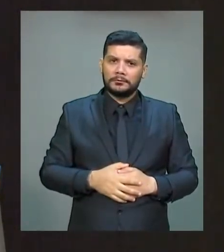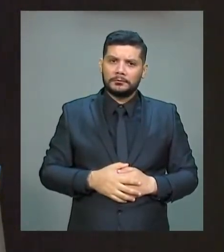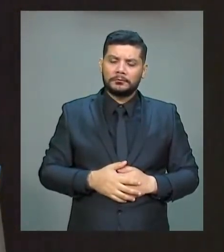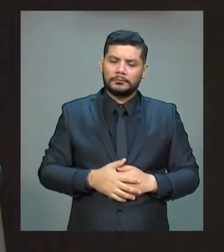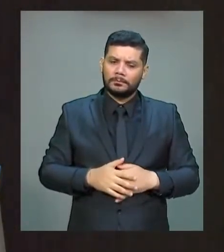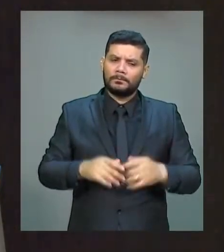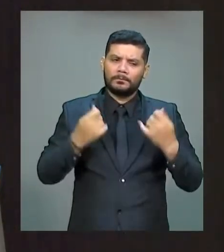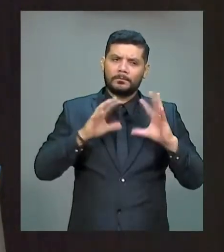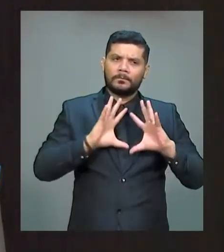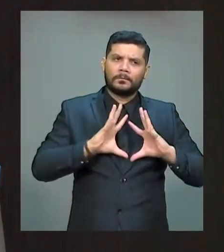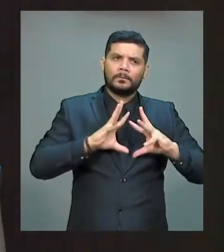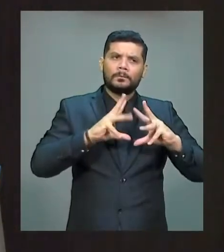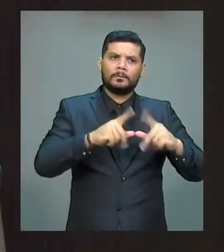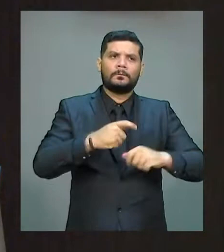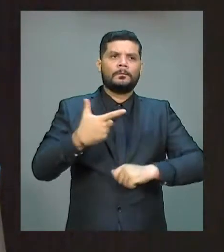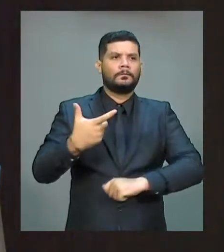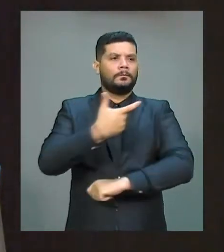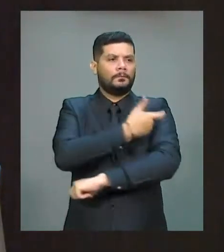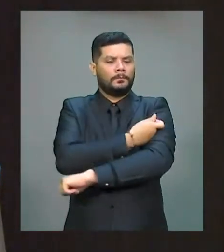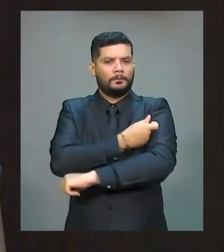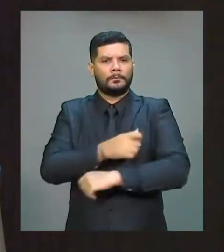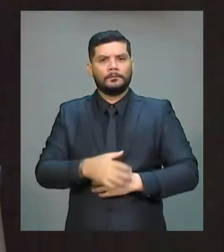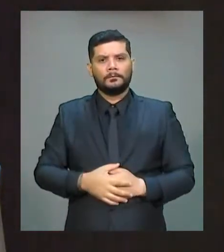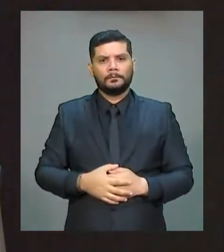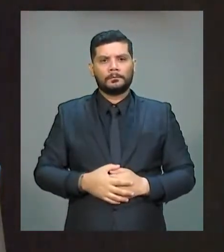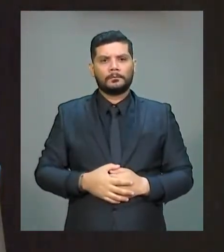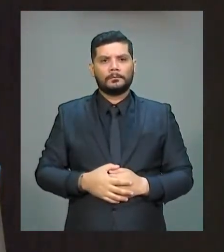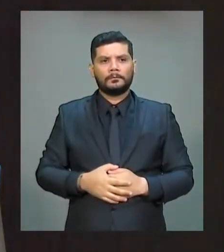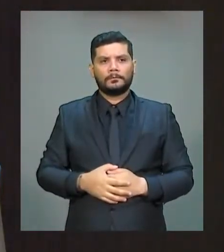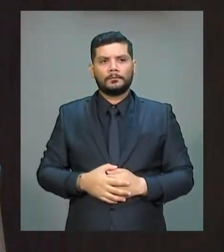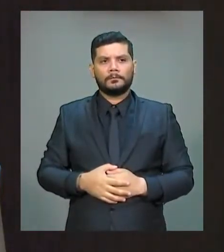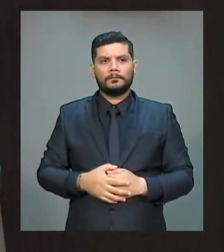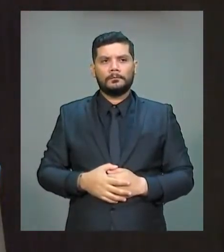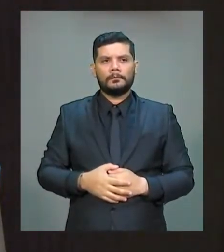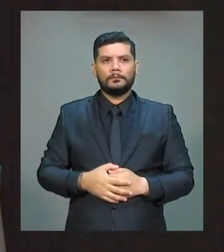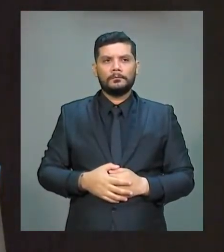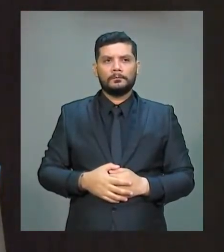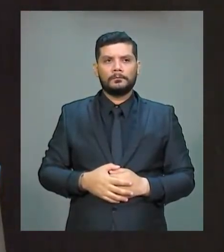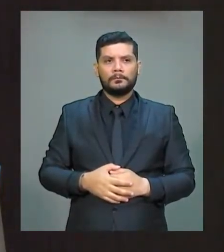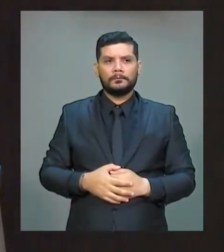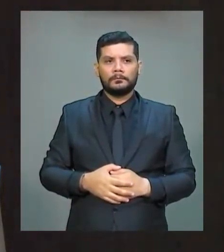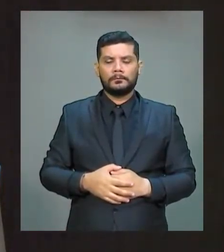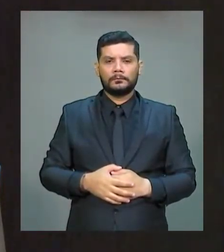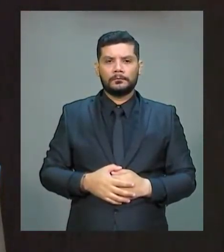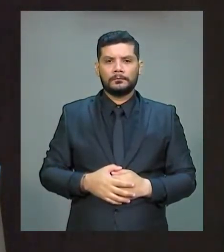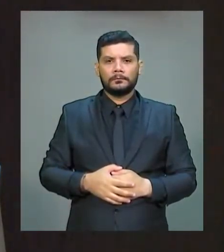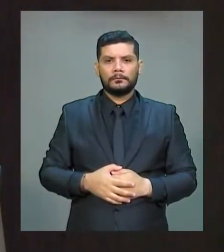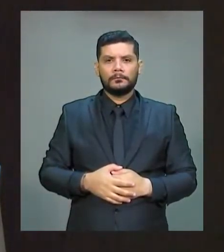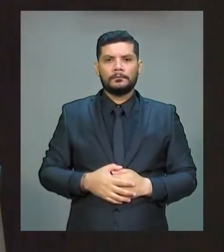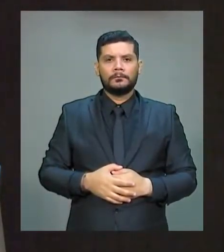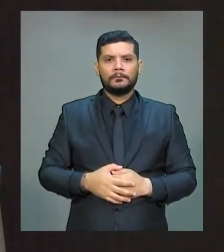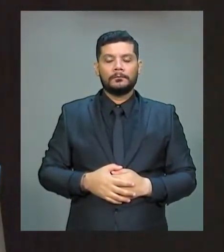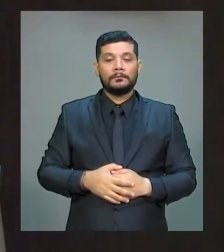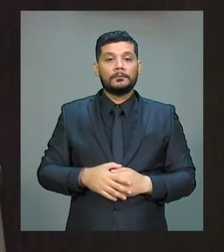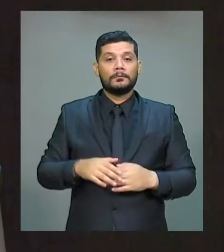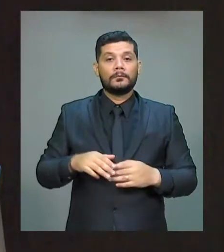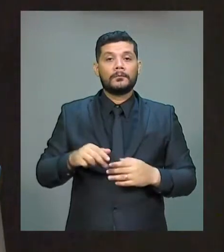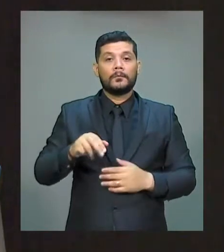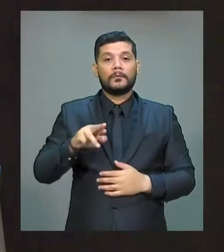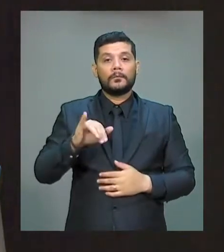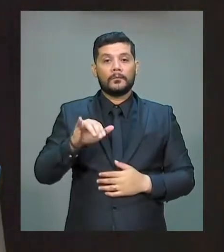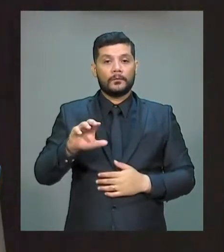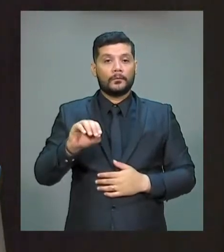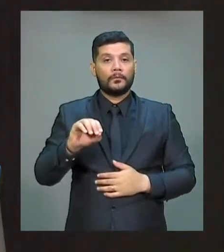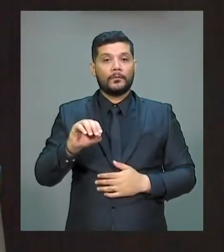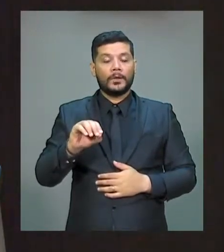todos e garantir comida na mesa. Em maio, o consórcio